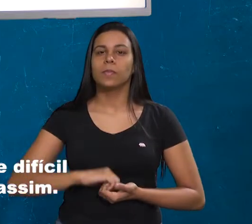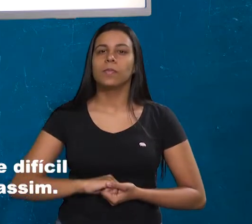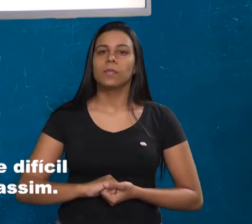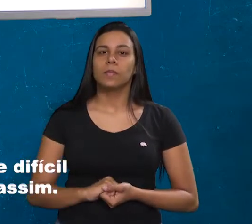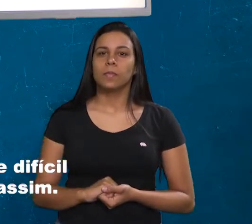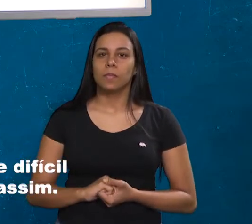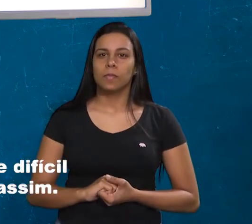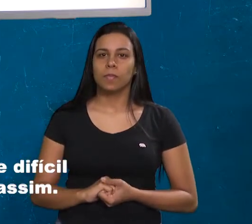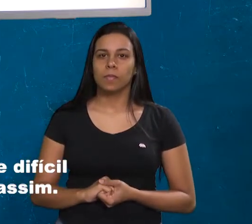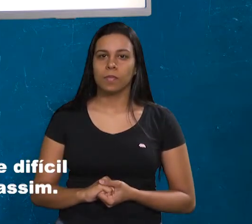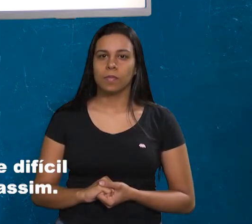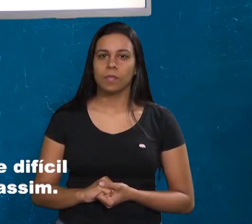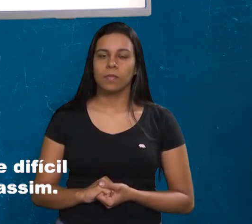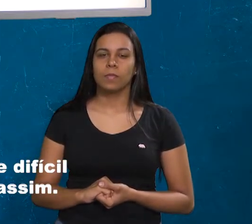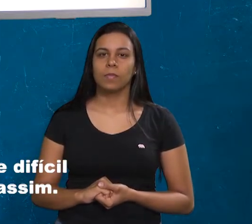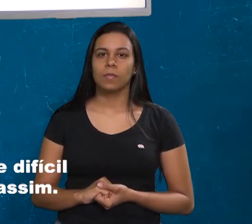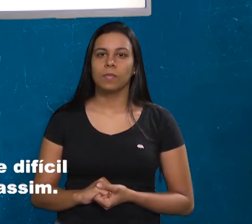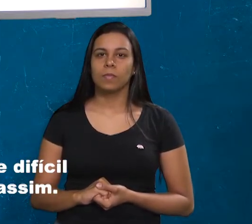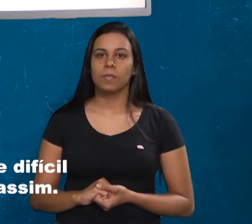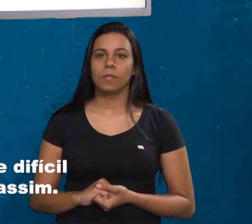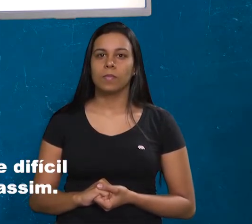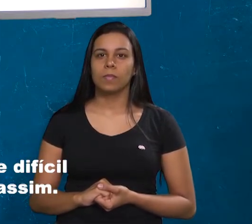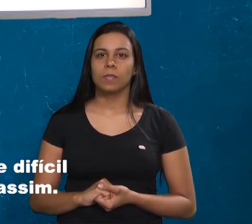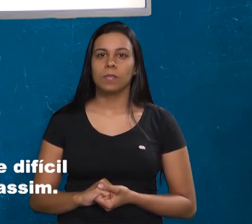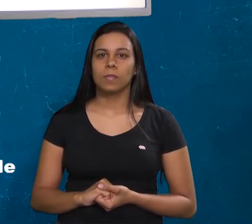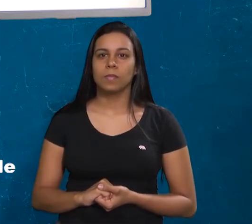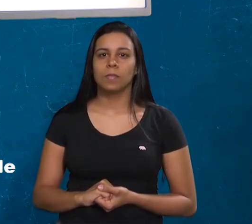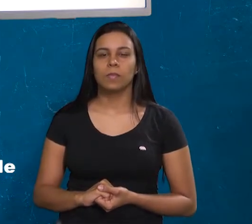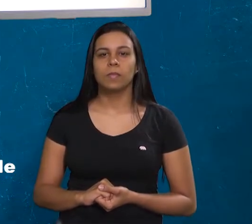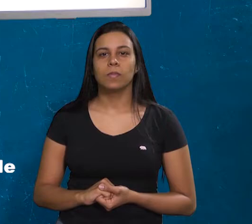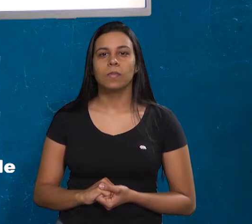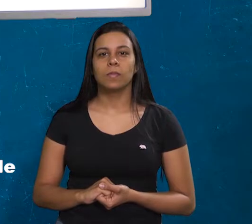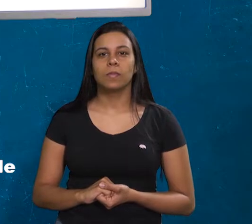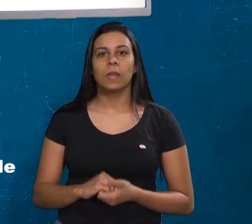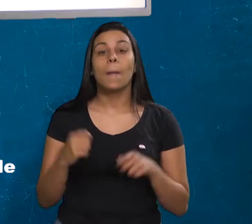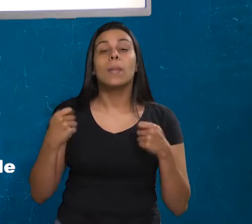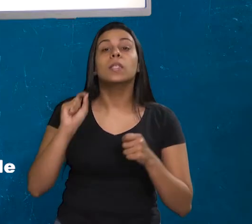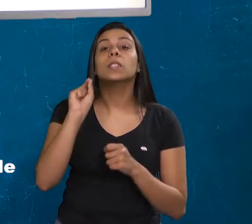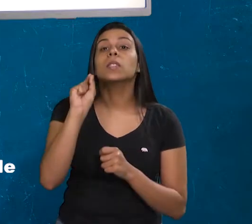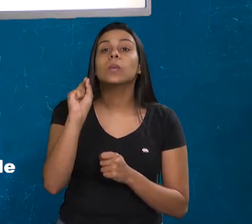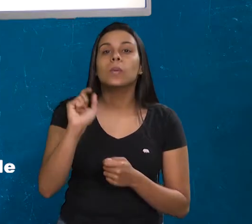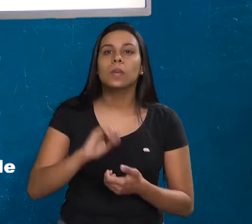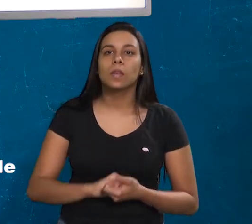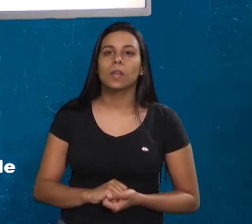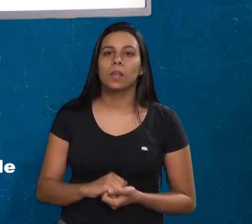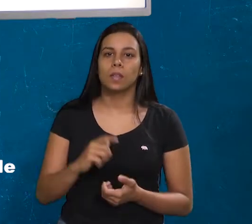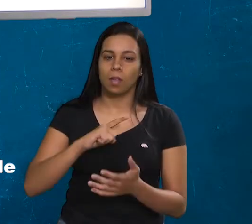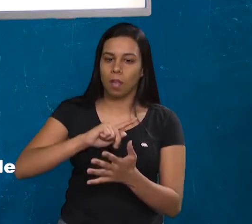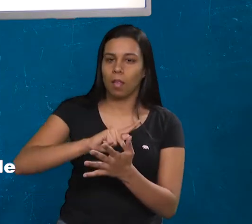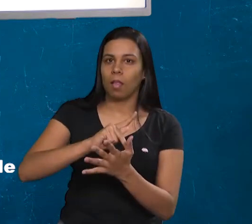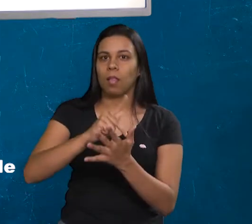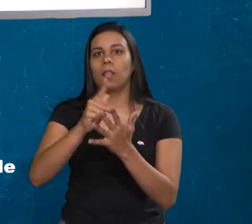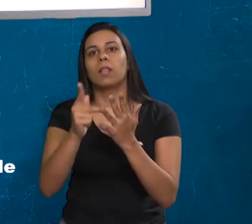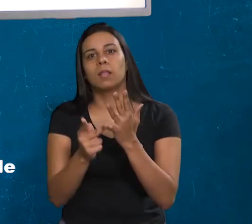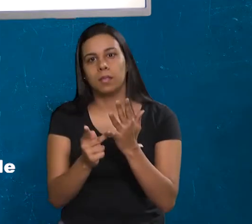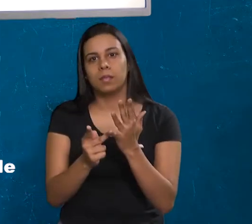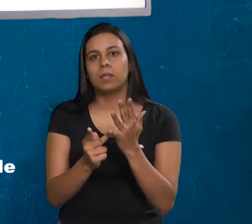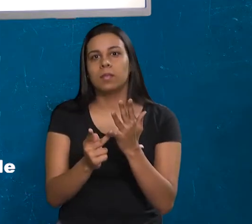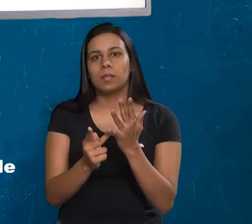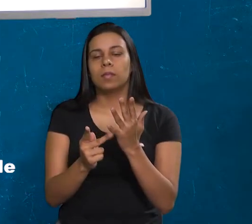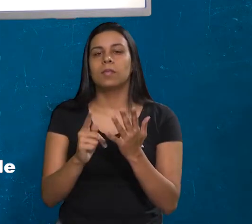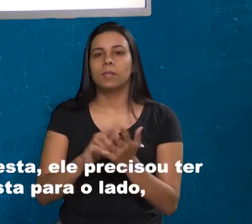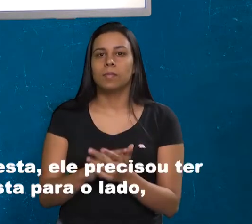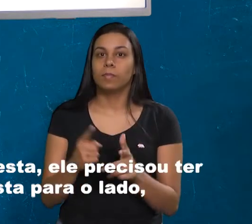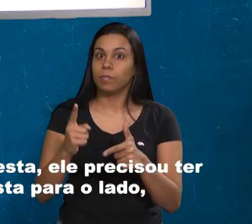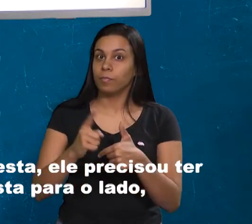difícil é dessa forma aqui. Mas para ele ser feito assim, ele precisou ter esses parâmetros. Ele precisou ter uma posição